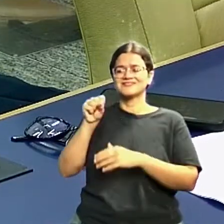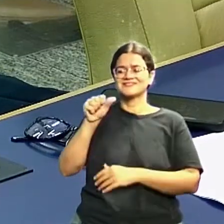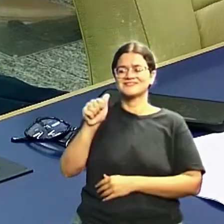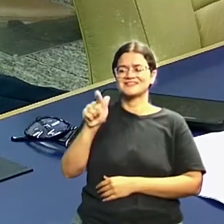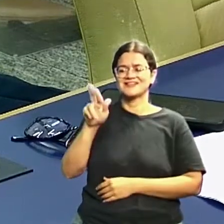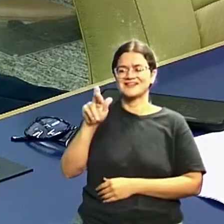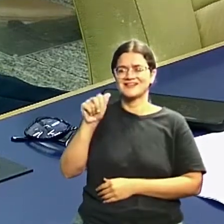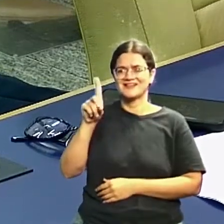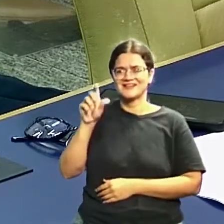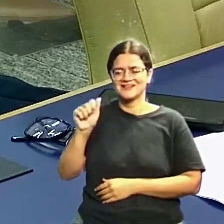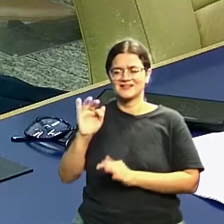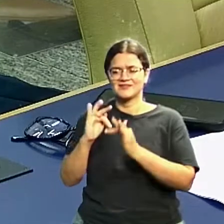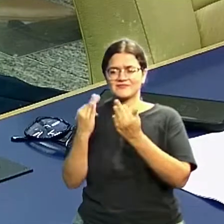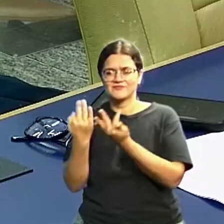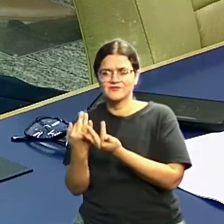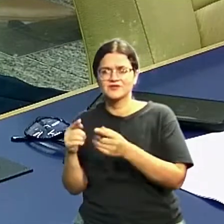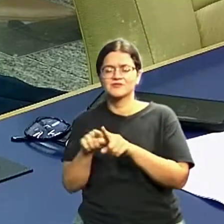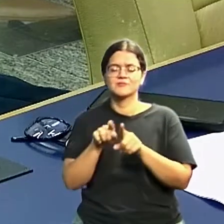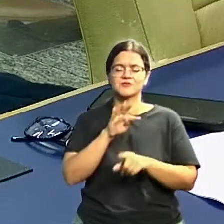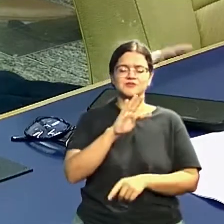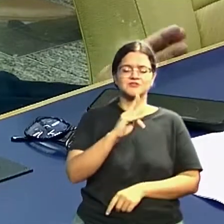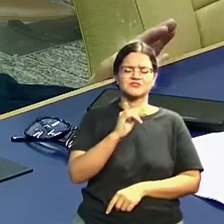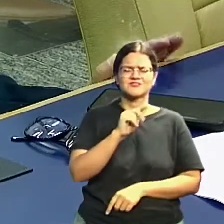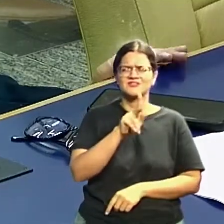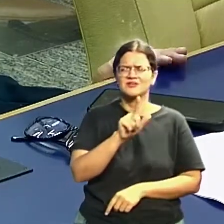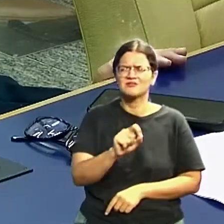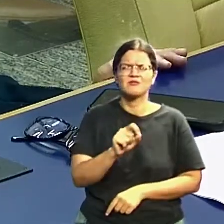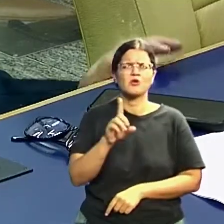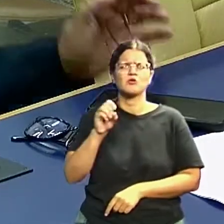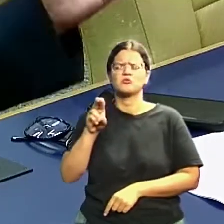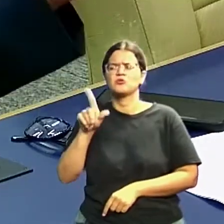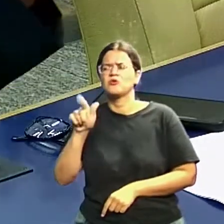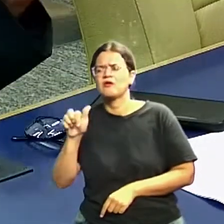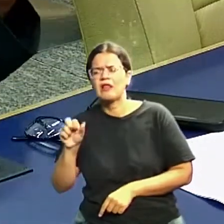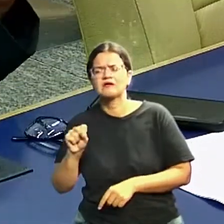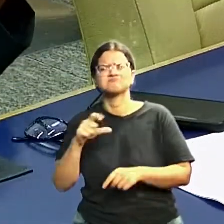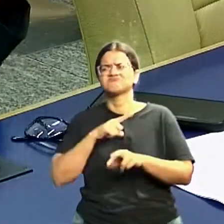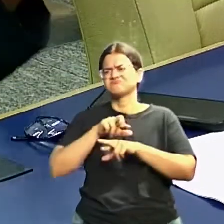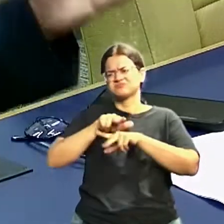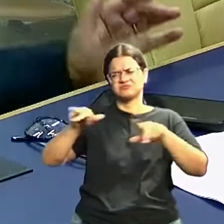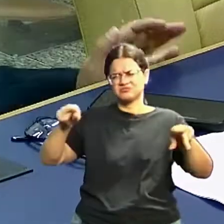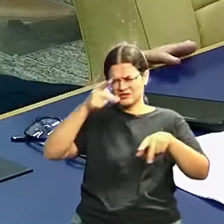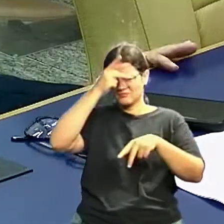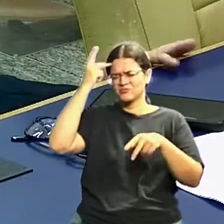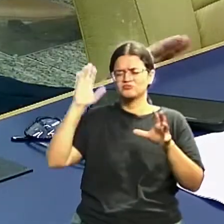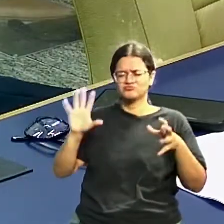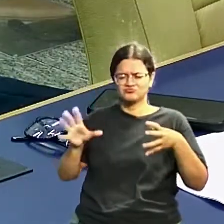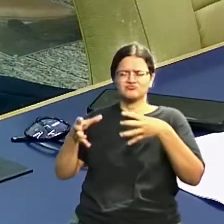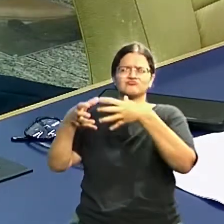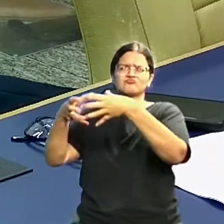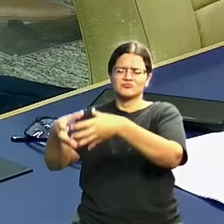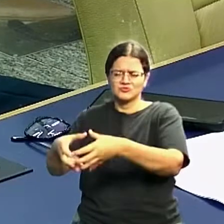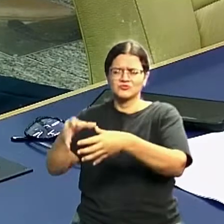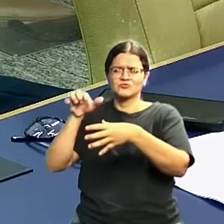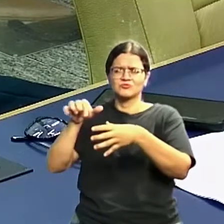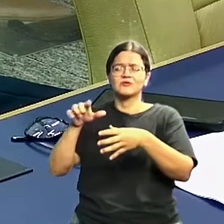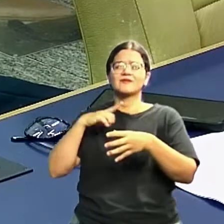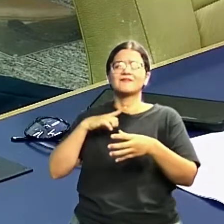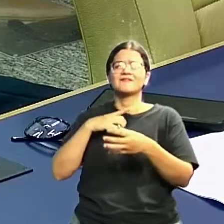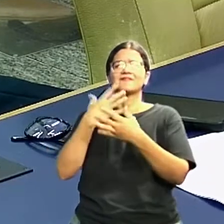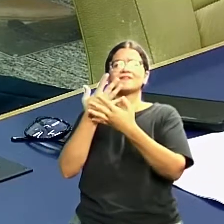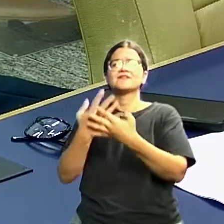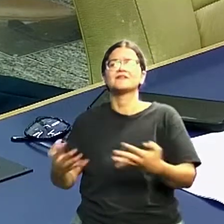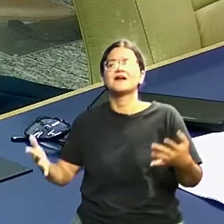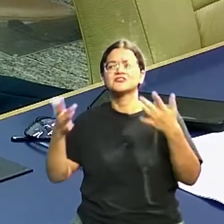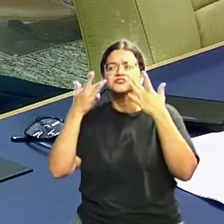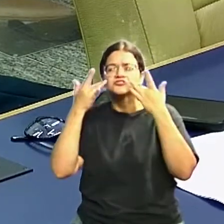Família, Tiago Benetti, enfim, Douglas, Jéssica, todos os que fazem parte do espetáculo, a encenação da